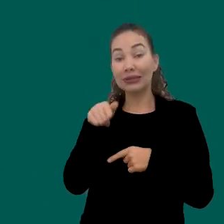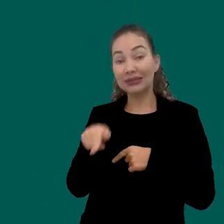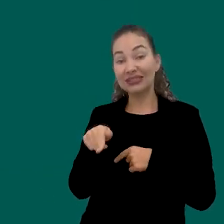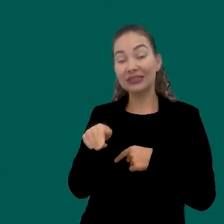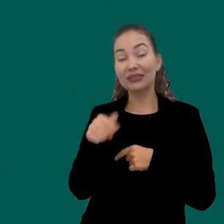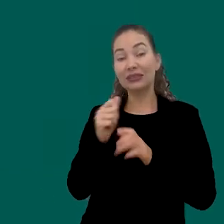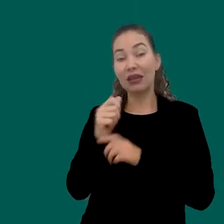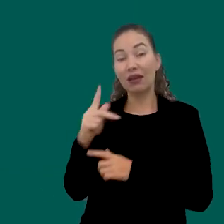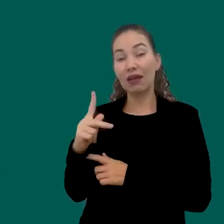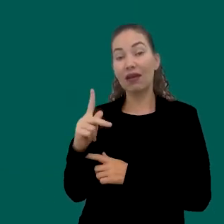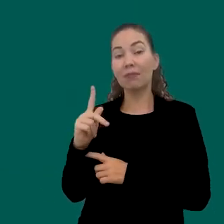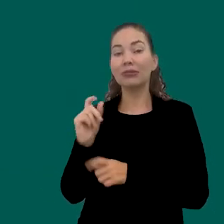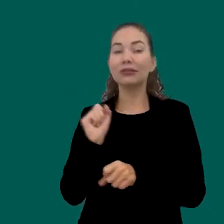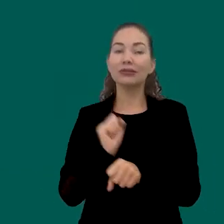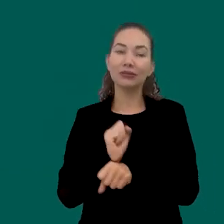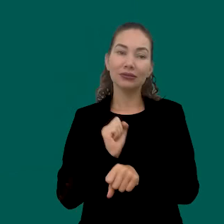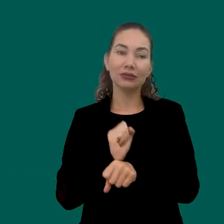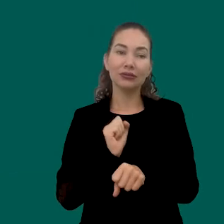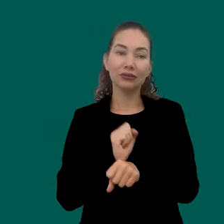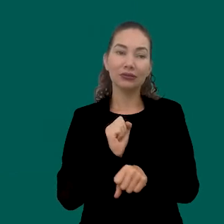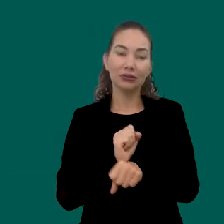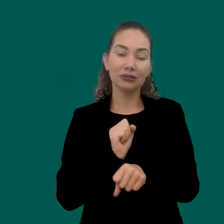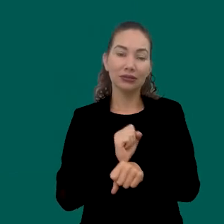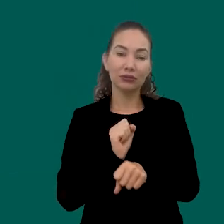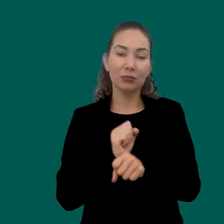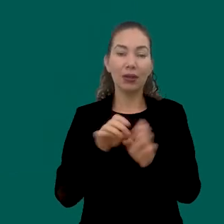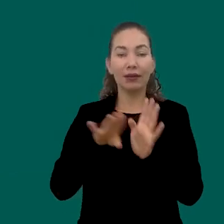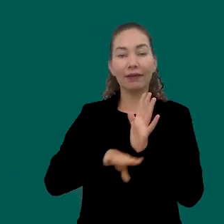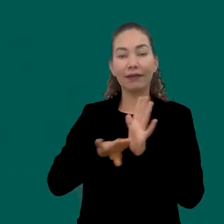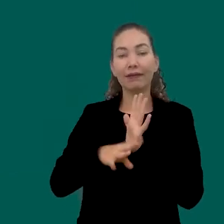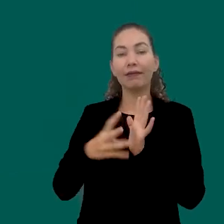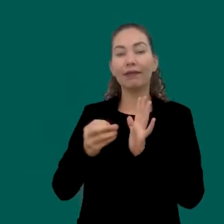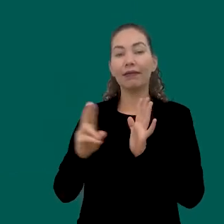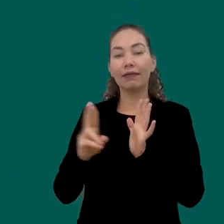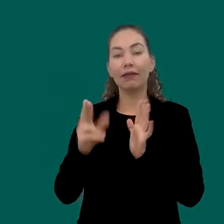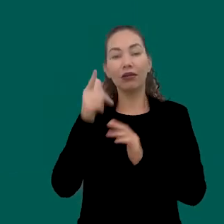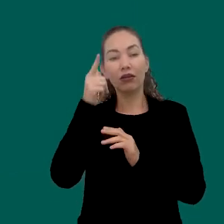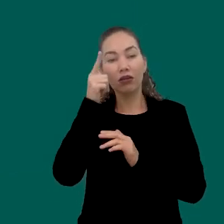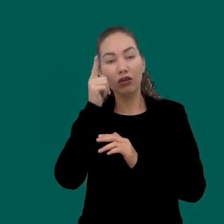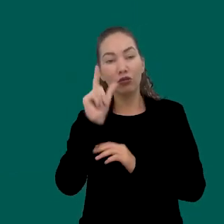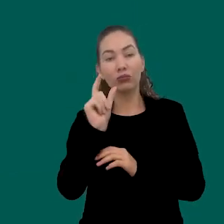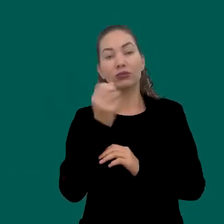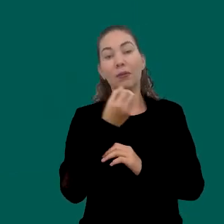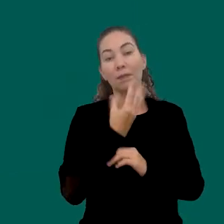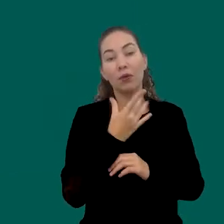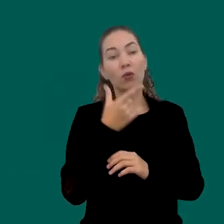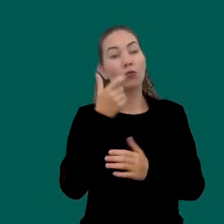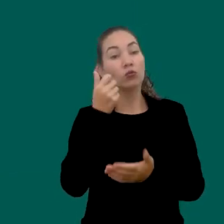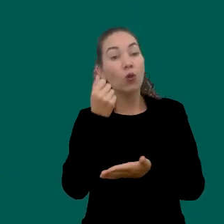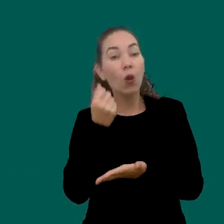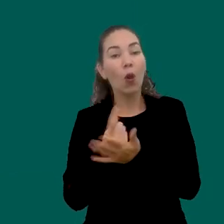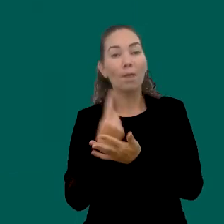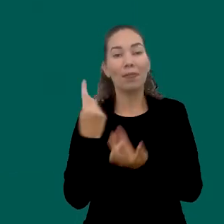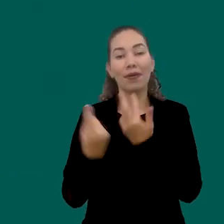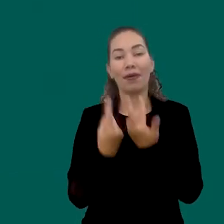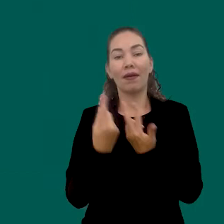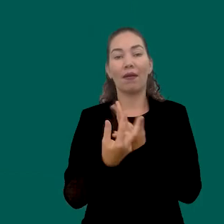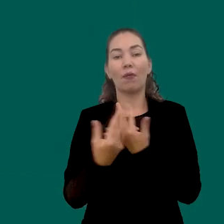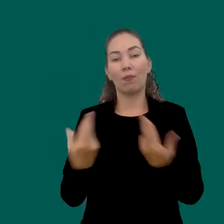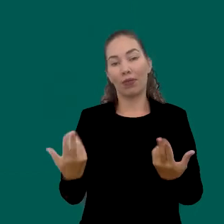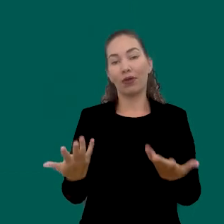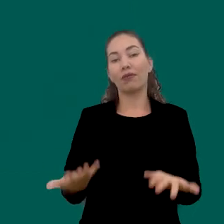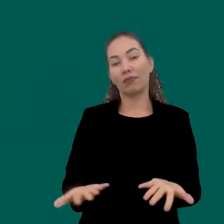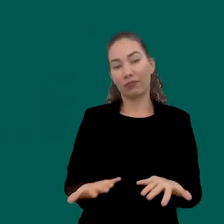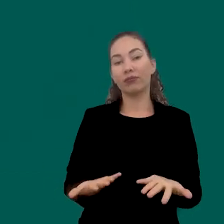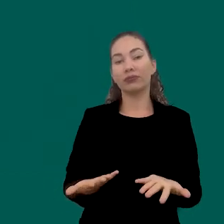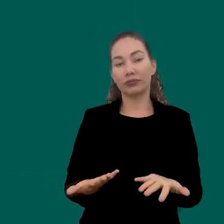que acontece? Tu acaba esperando um cupom de desconto de R$40 para se tornar vantajoso tu ir fazer uma encomenda de algum dos players que